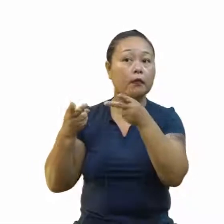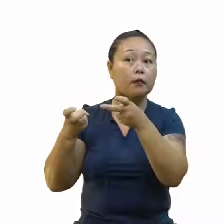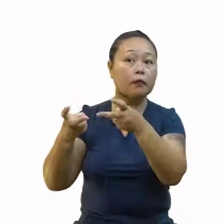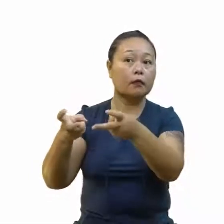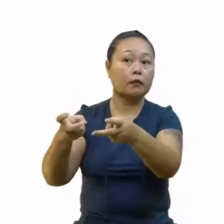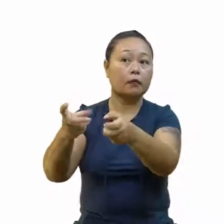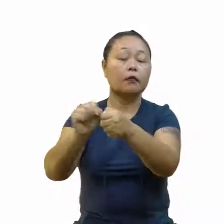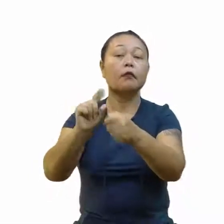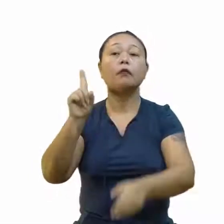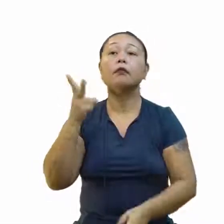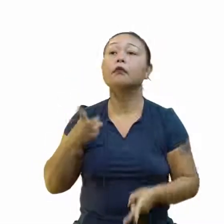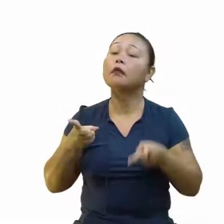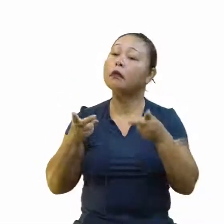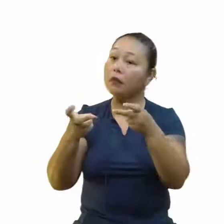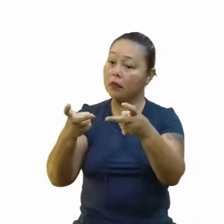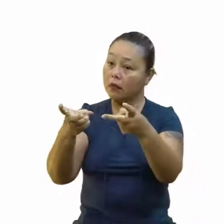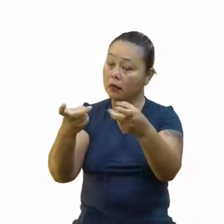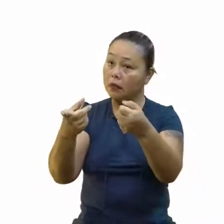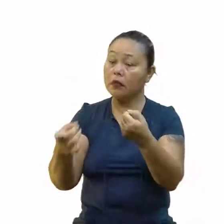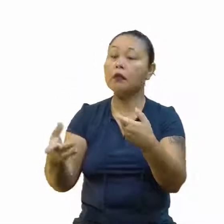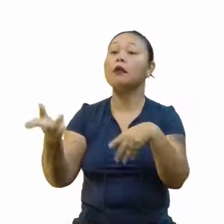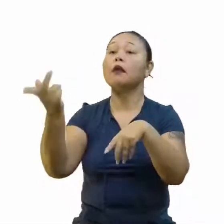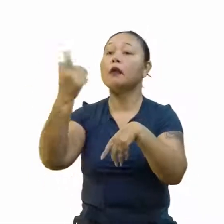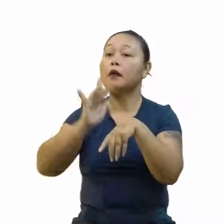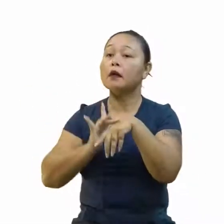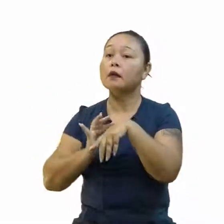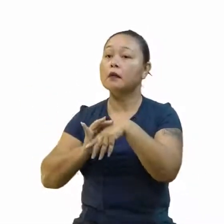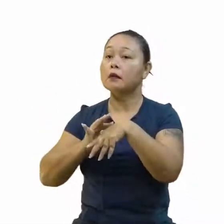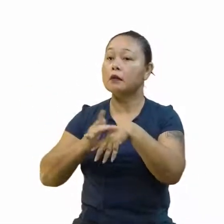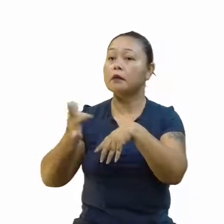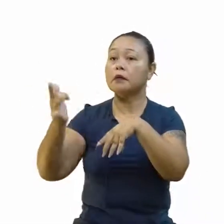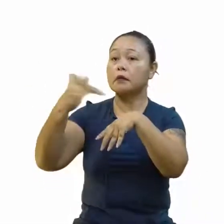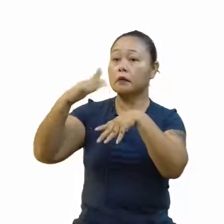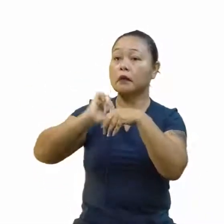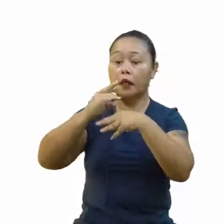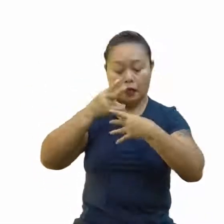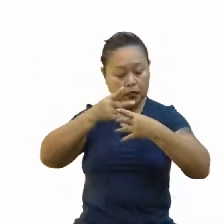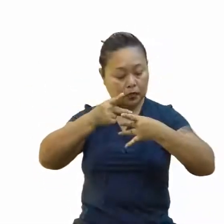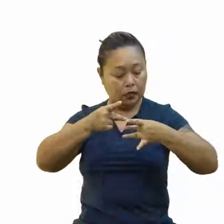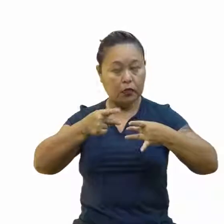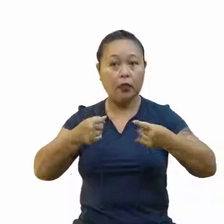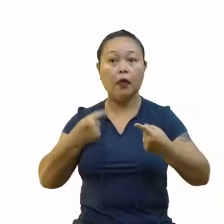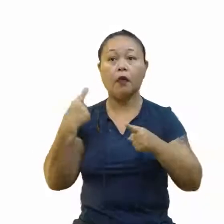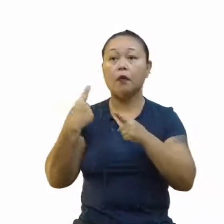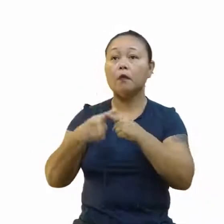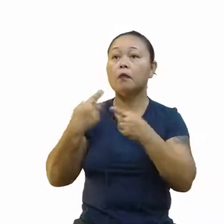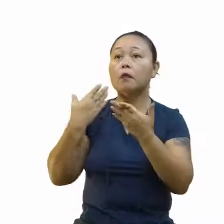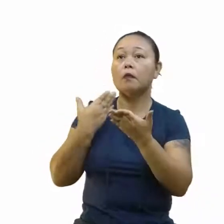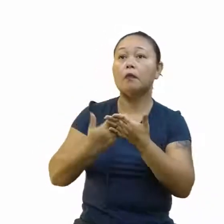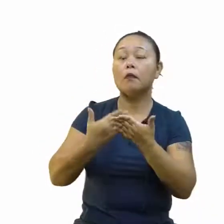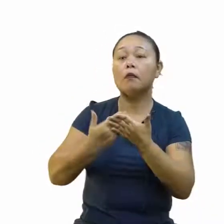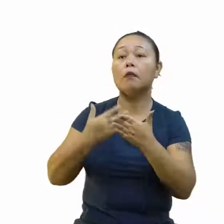câncer também é uma doença crônico-degenerativa. Então, a gente agora vai estudar um pouquinho